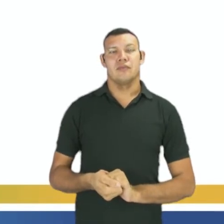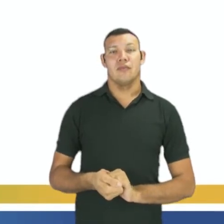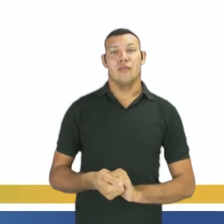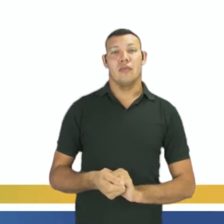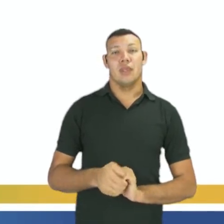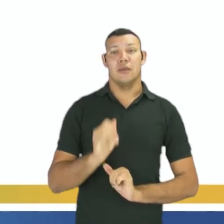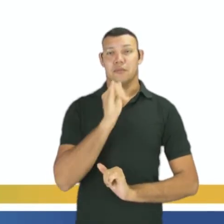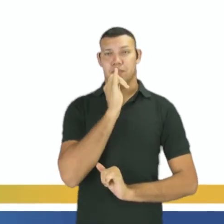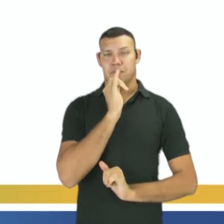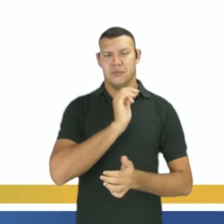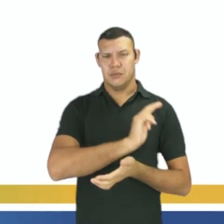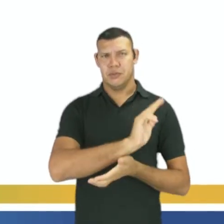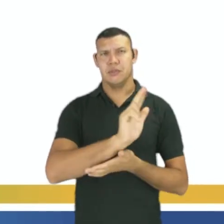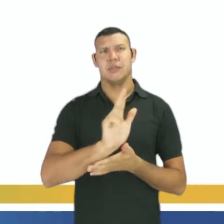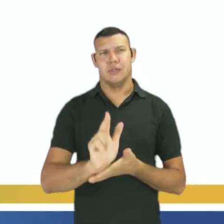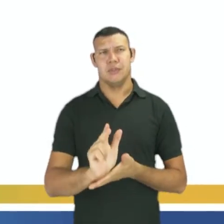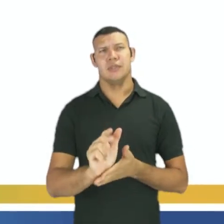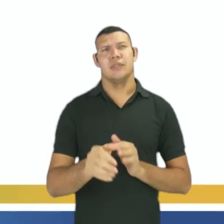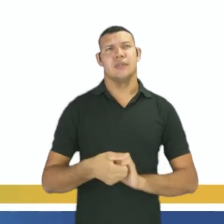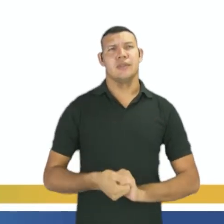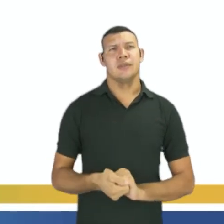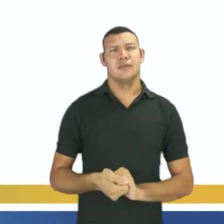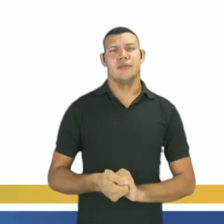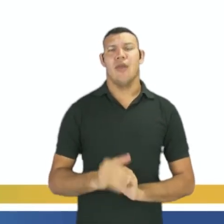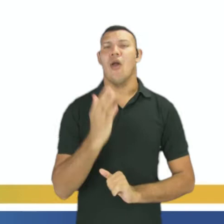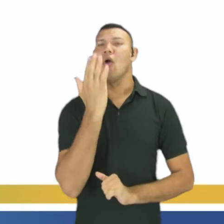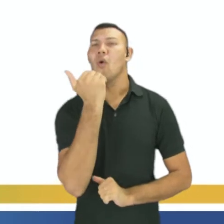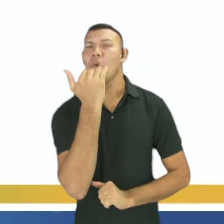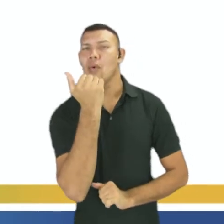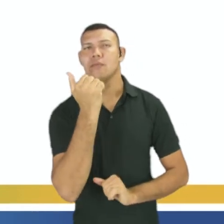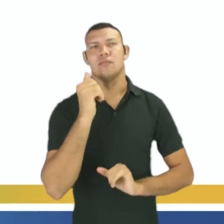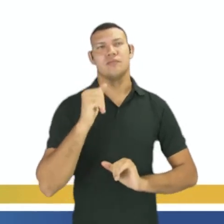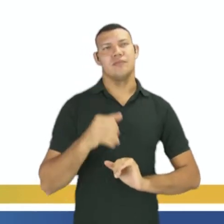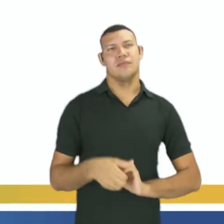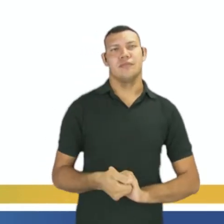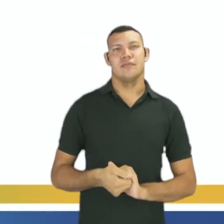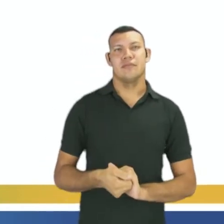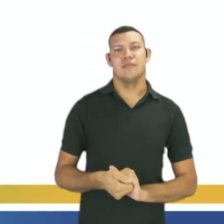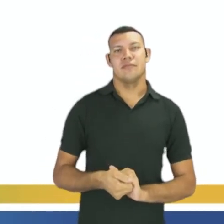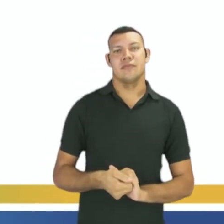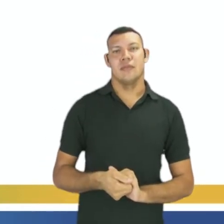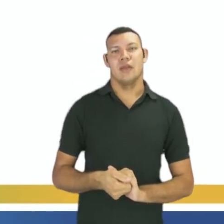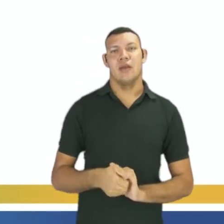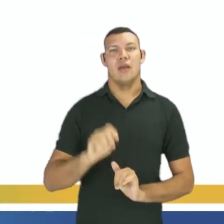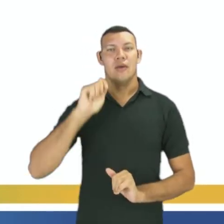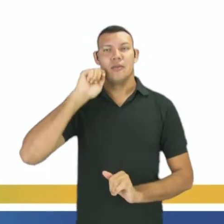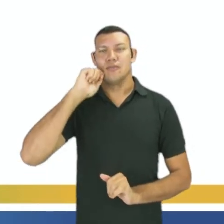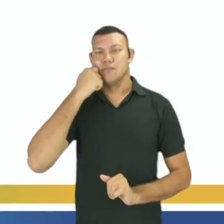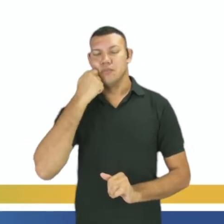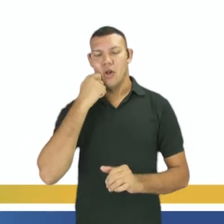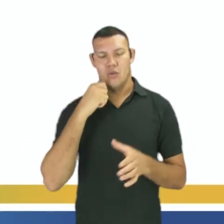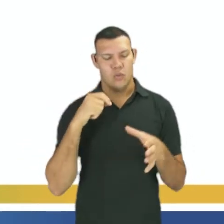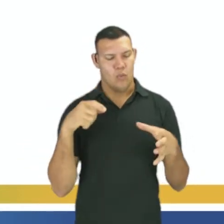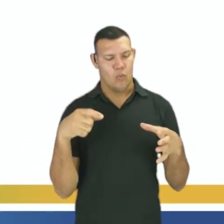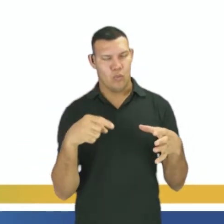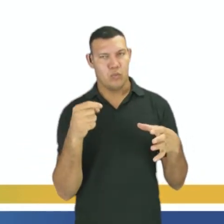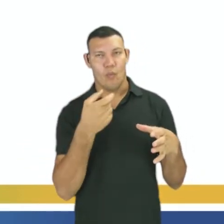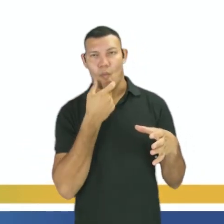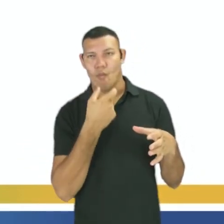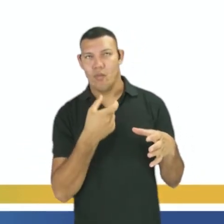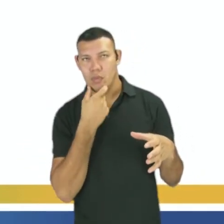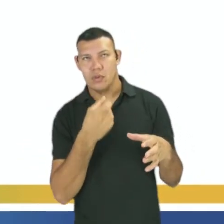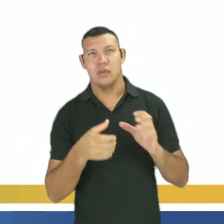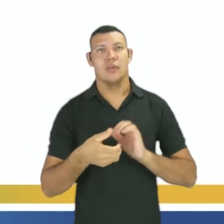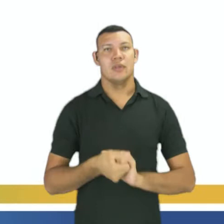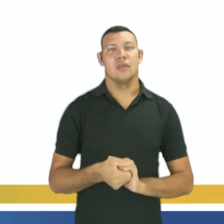Outro exemplo que nós temos aqui é a questão da nossa alimentação também, panetone, que tem álcool, que é para a formação